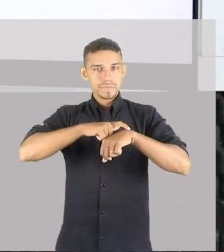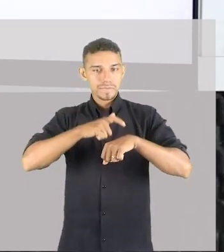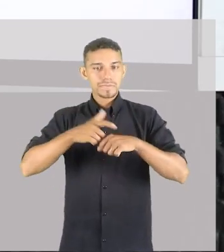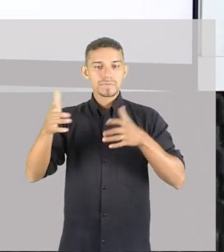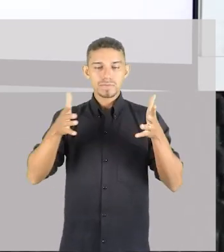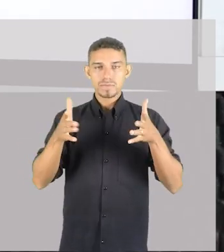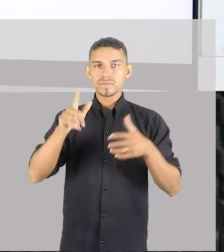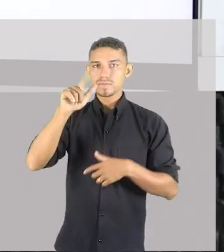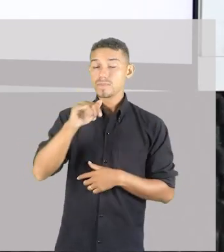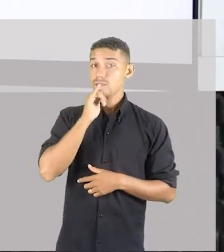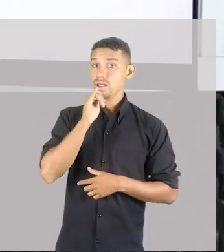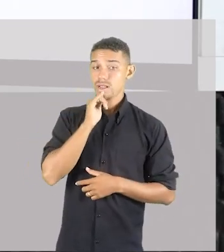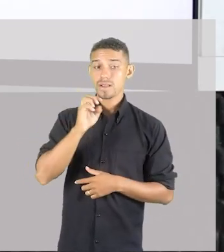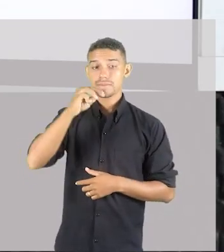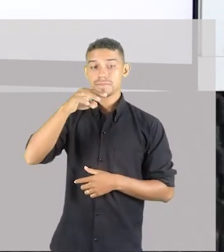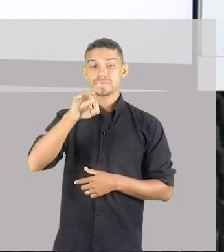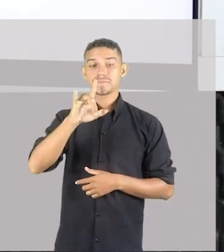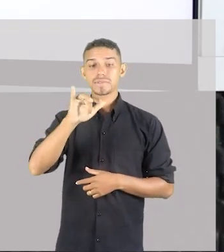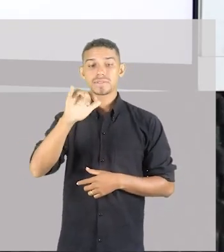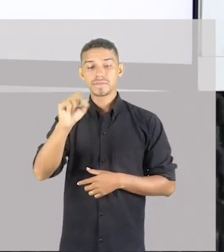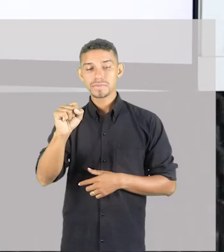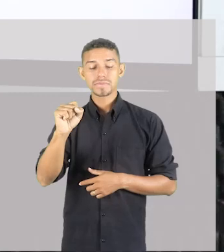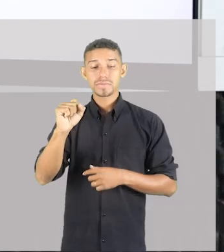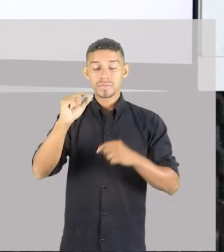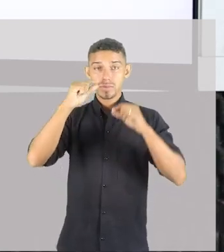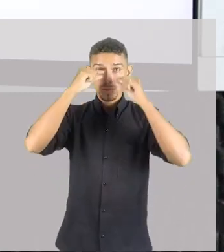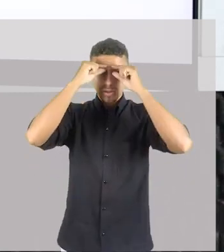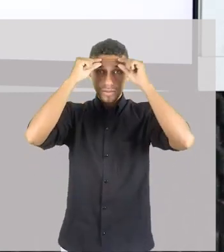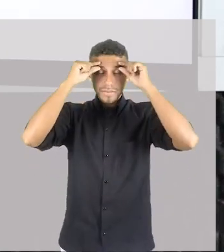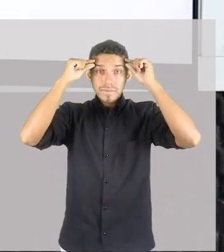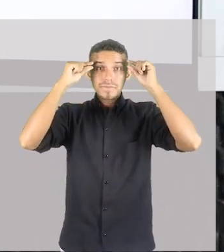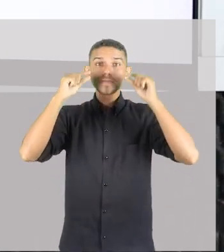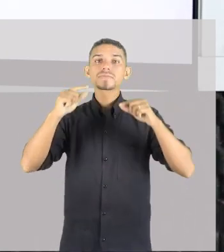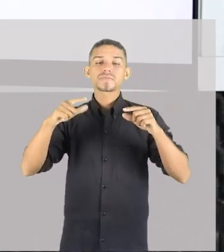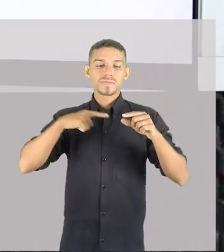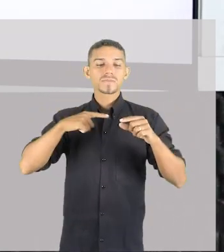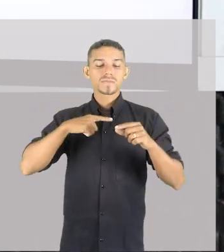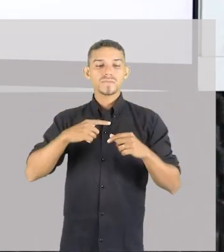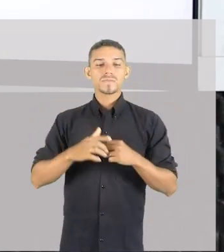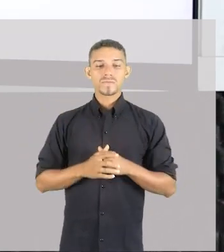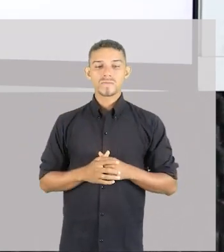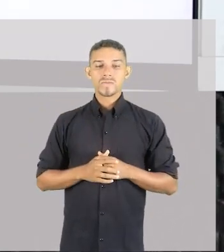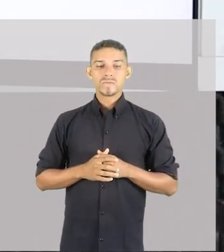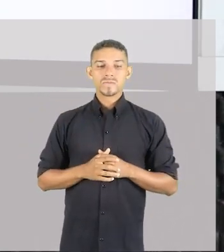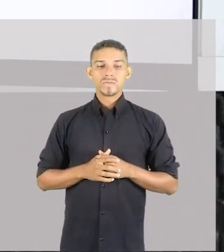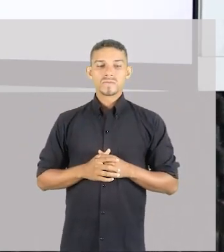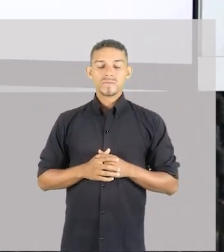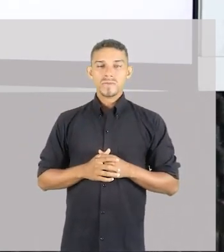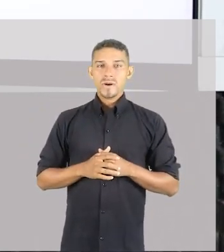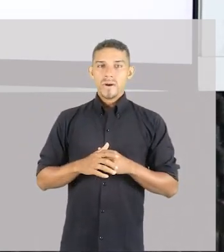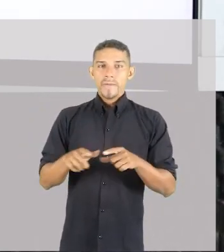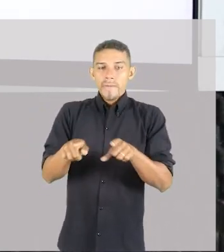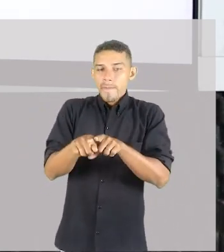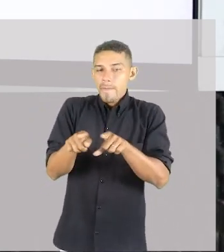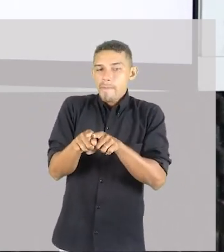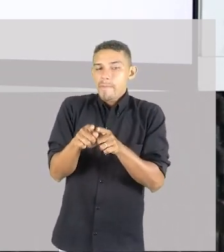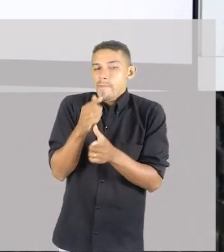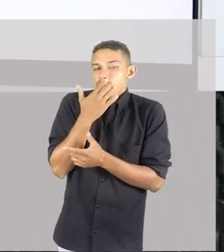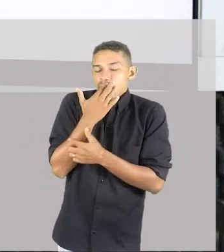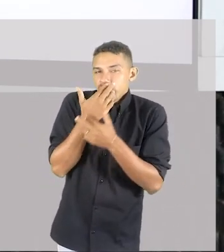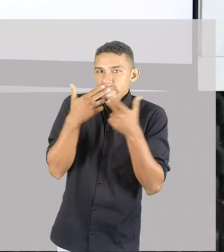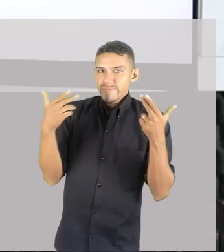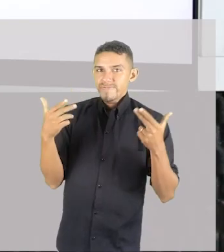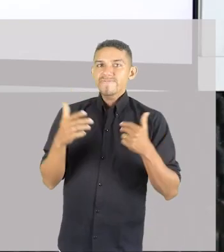Mona Lisa de Da Vinci. Tá, a Frida não é aquela que tem as sobrancelhas? Pois é, eu já vi isso muito dos meus alunos. Romero Brito, os coloridinhos, né? E assim por